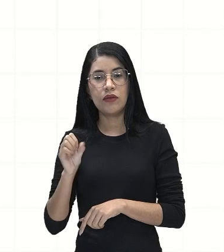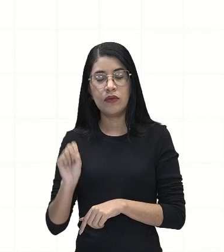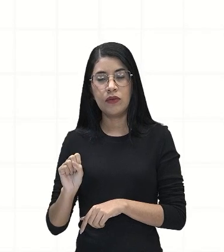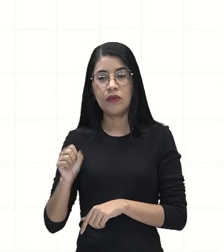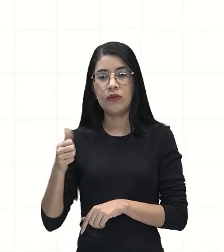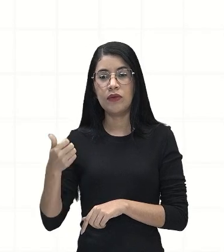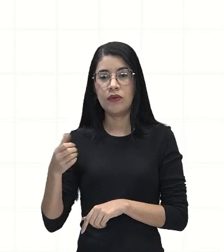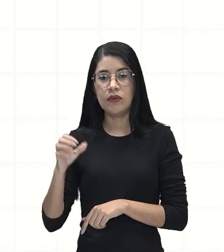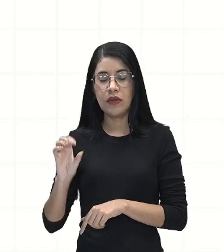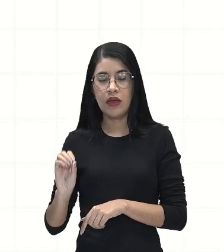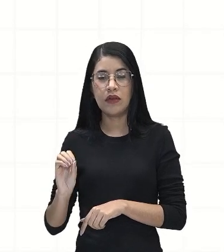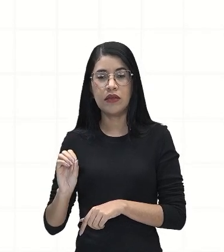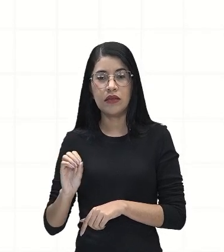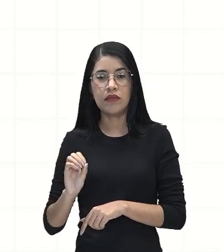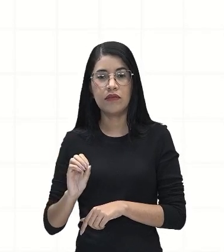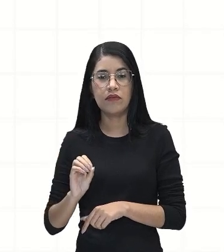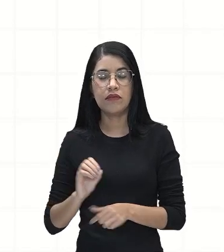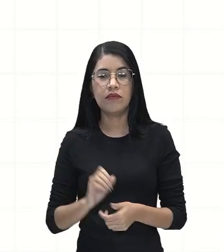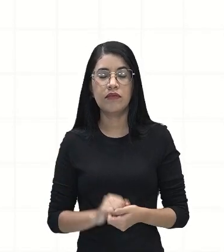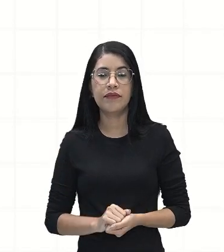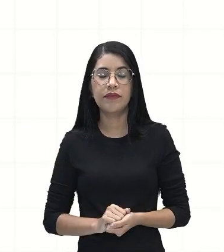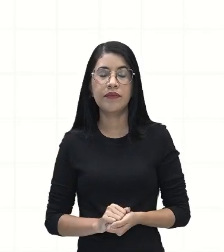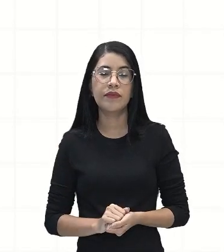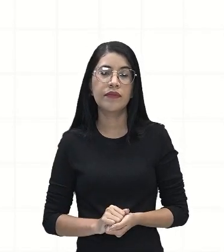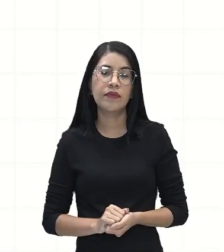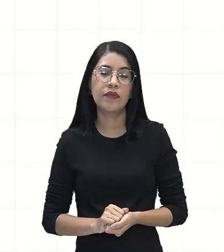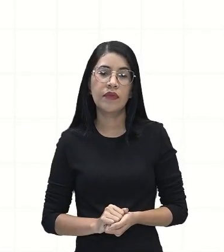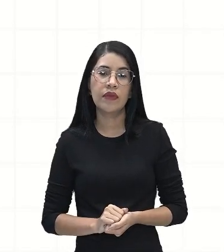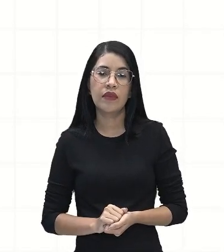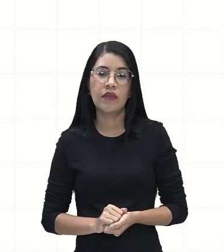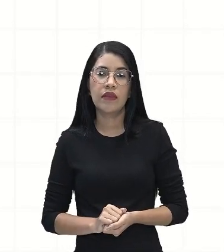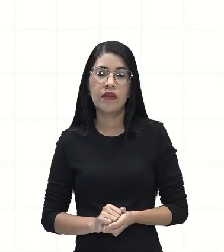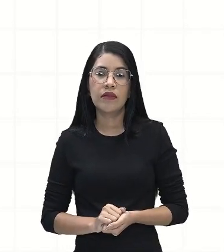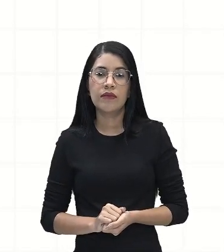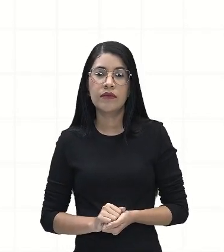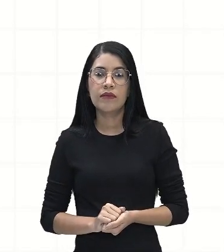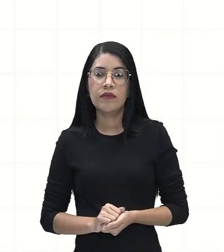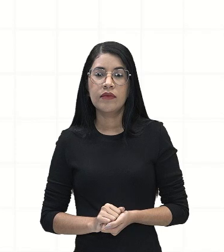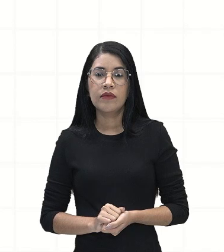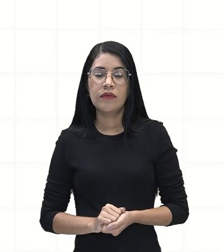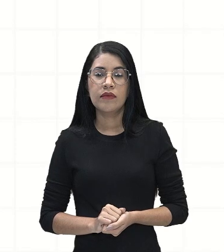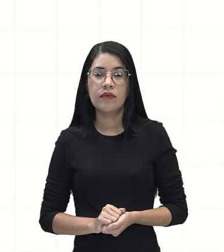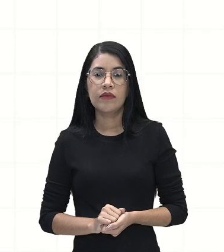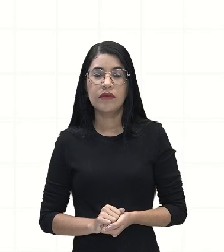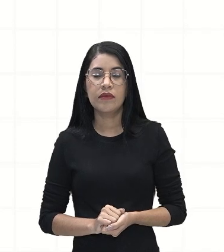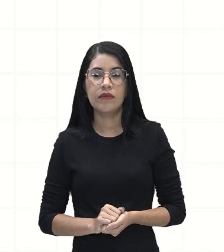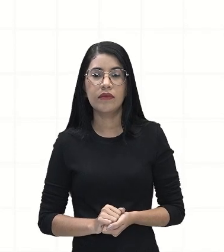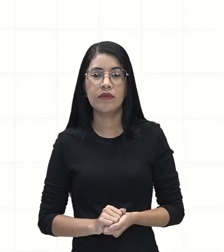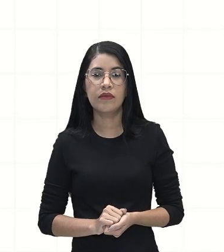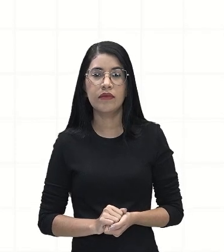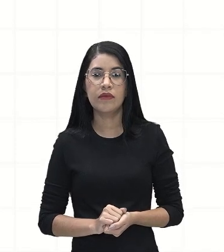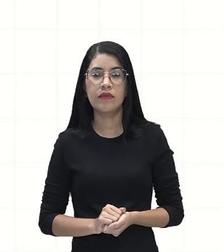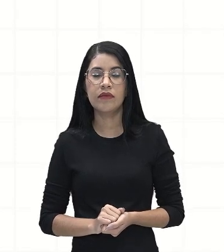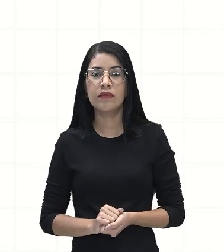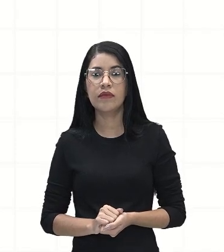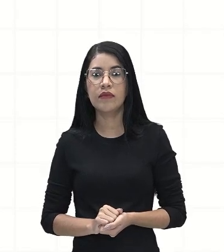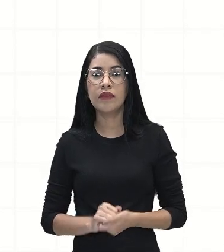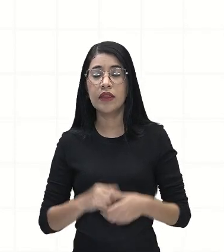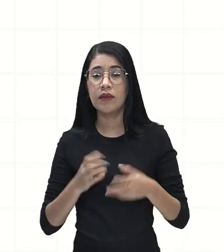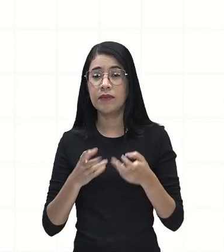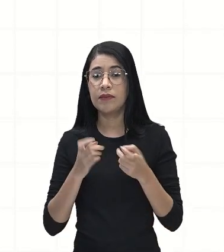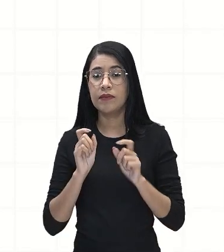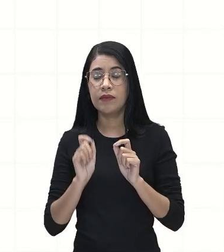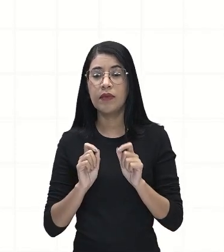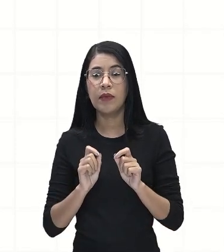4 para 6 também tem 2, de 6 para 8 e de 8 para 10. Então, eu sei que